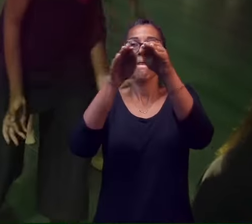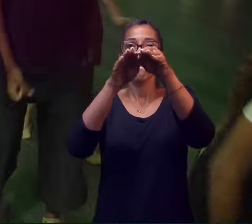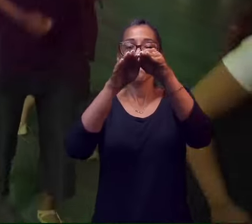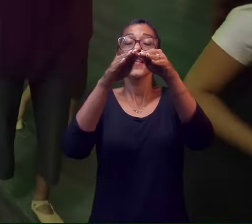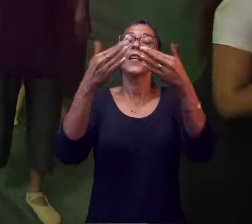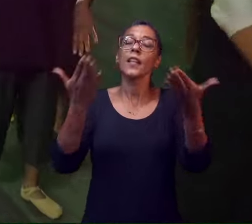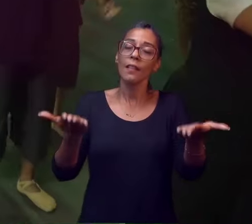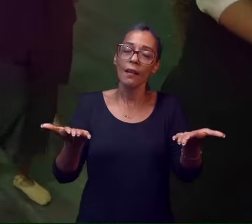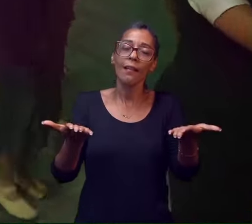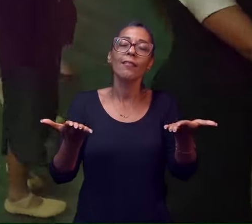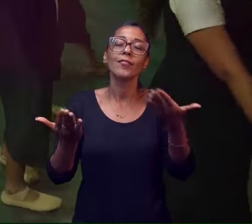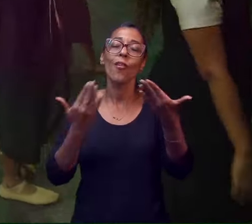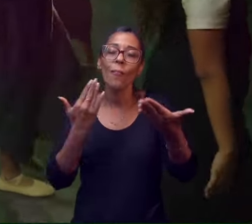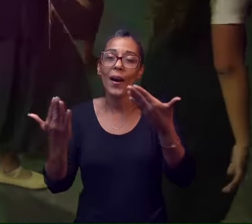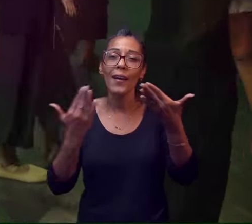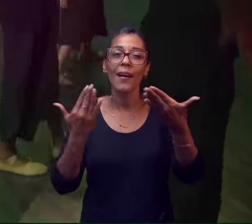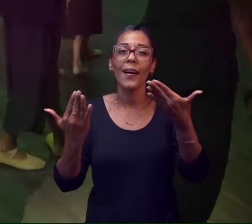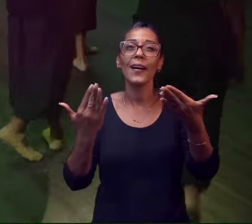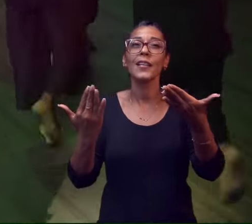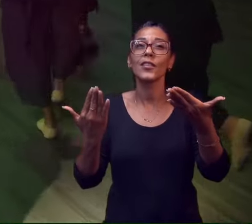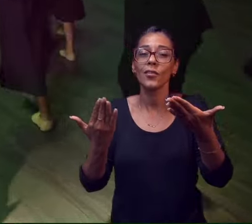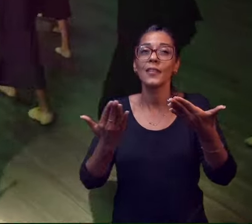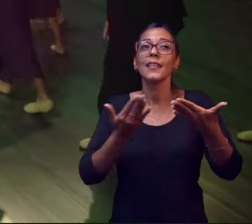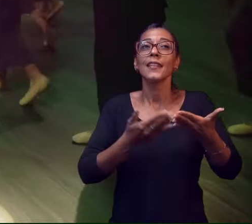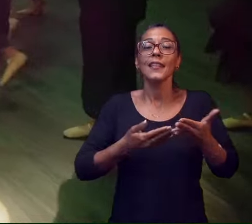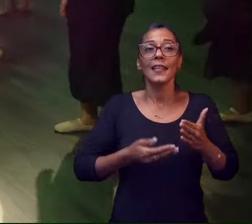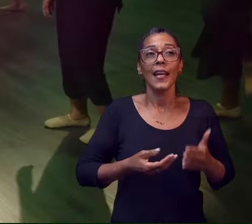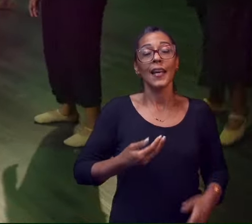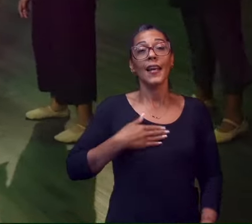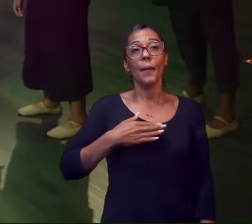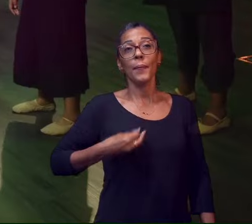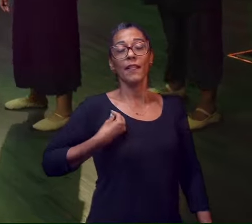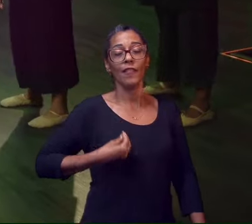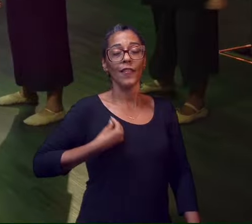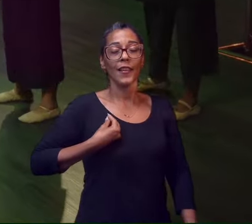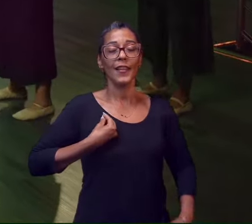que me faça de novo